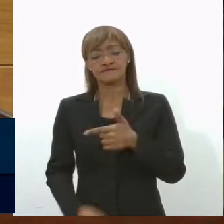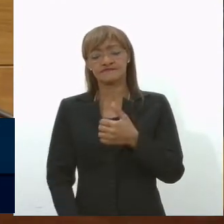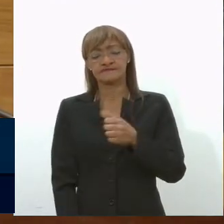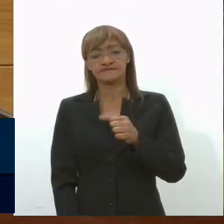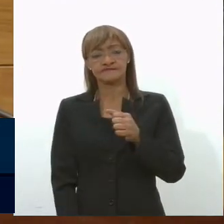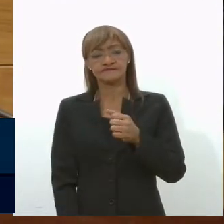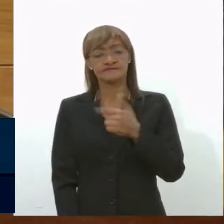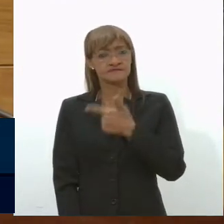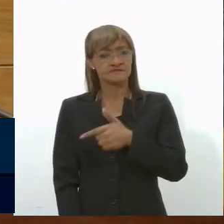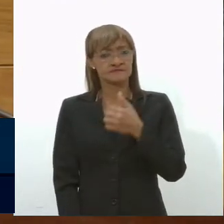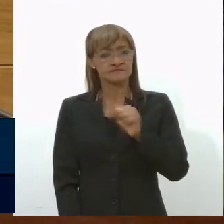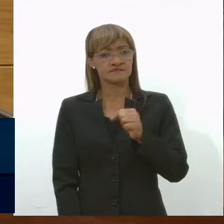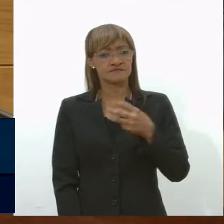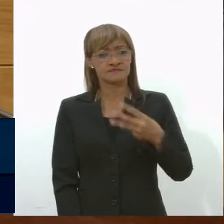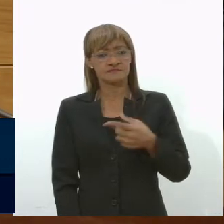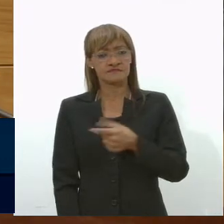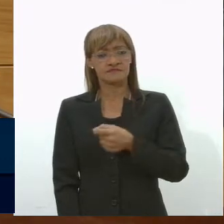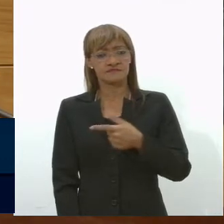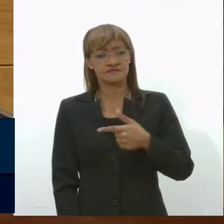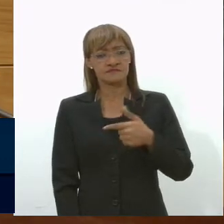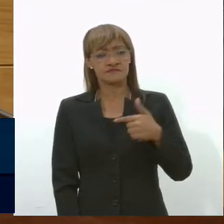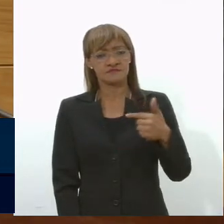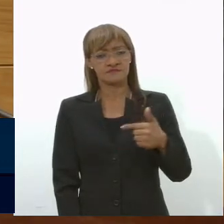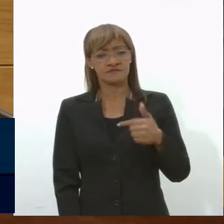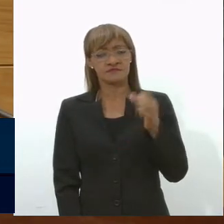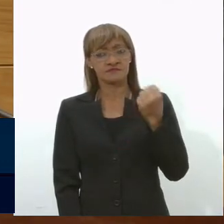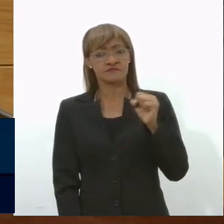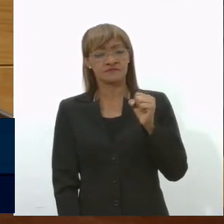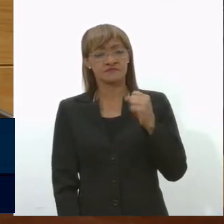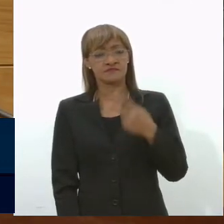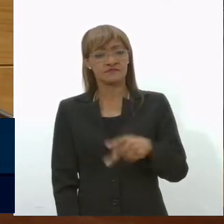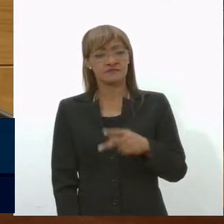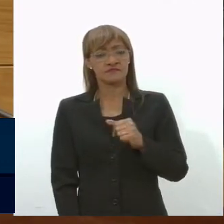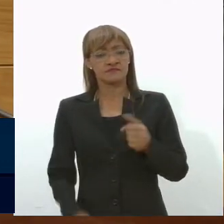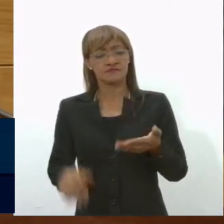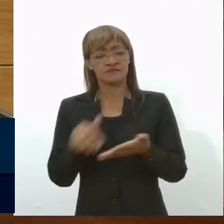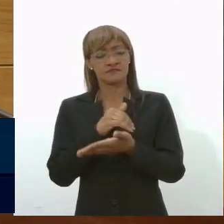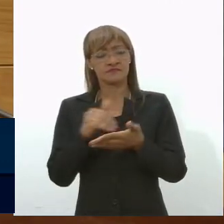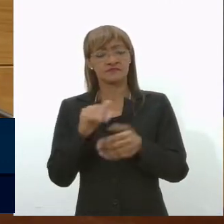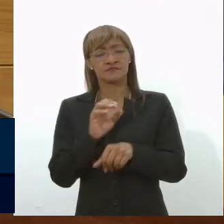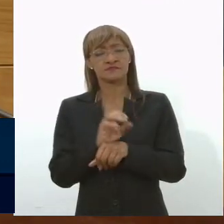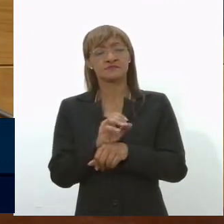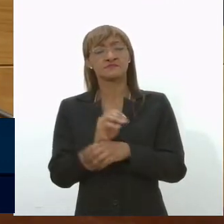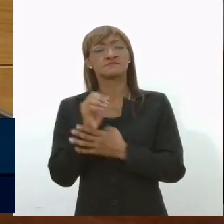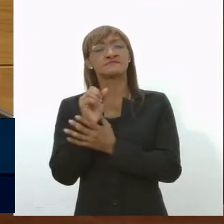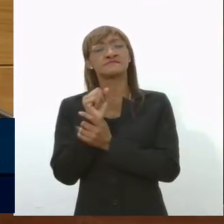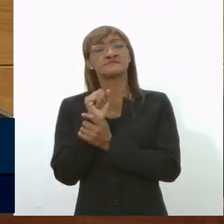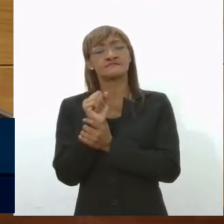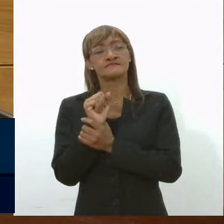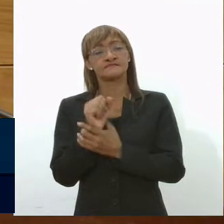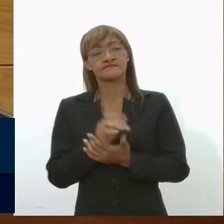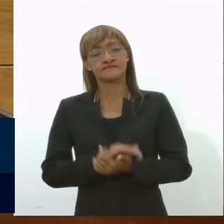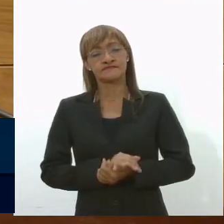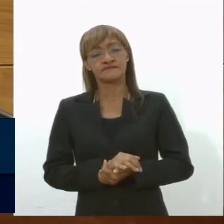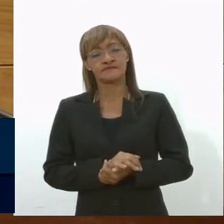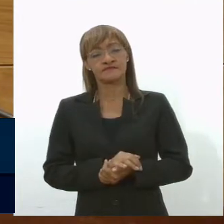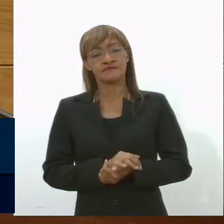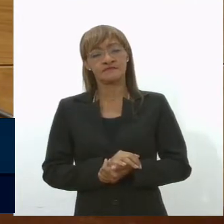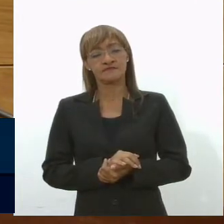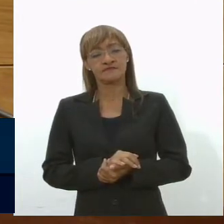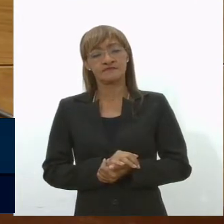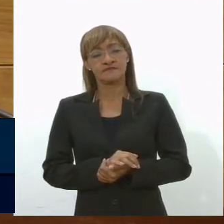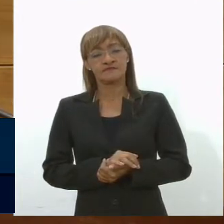283-2022, GCEP Sergipe, Secretaria de Estado da Segurança Pública. Encaminhamos minuta,